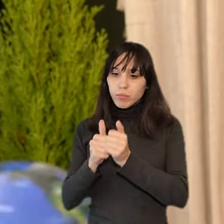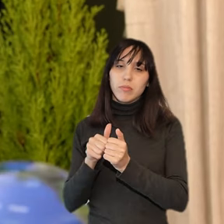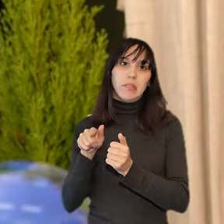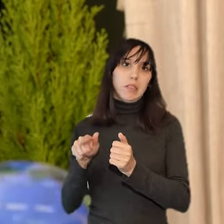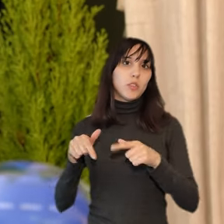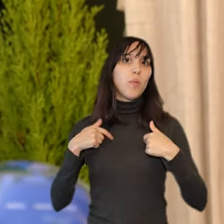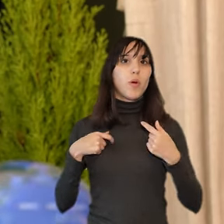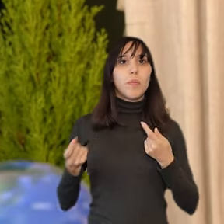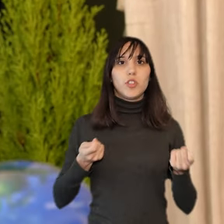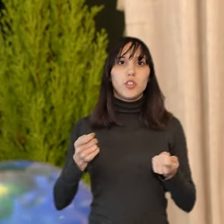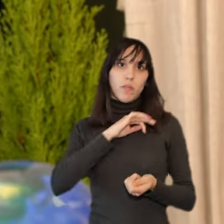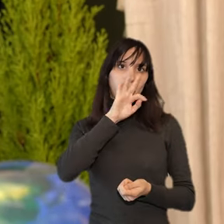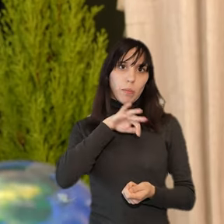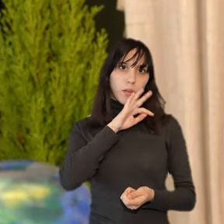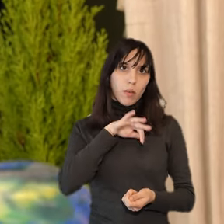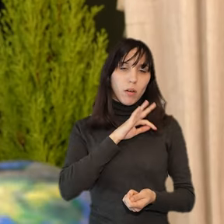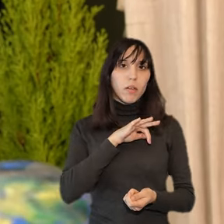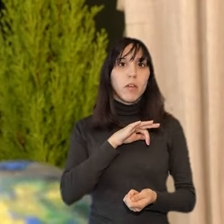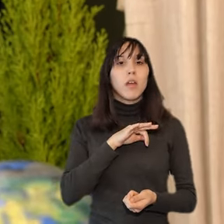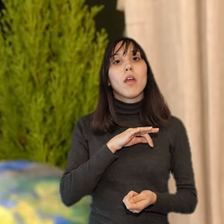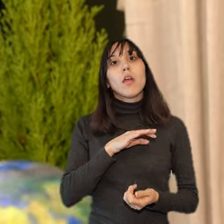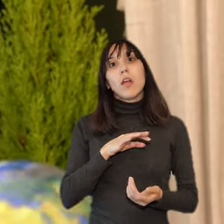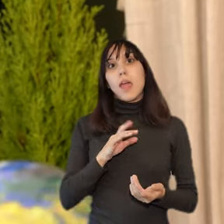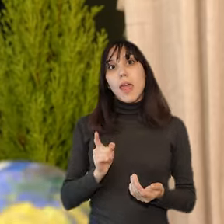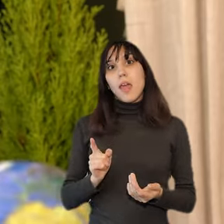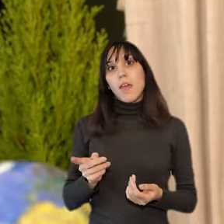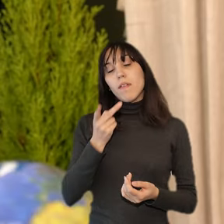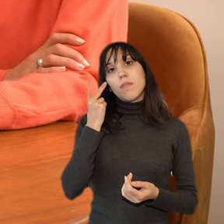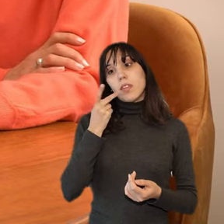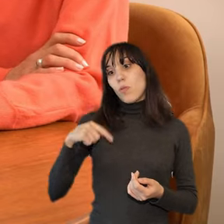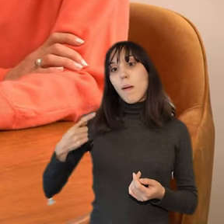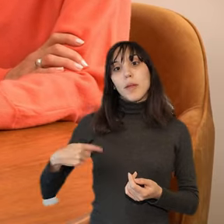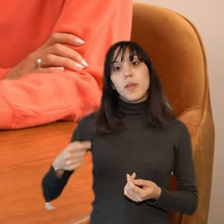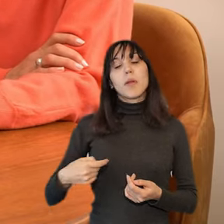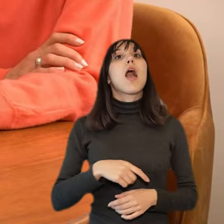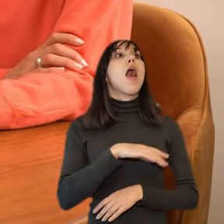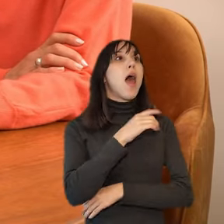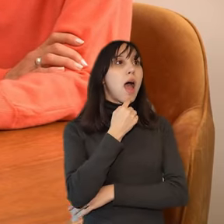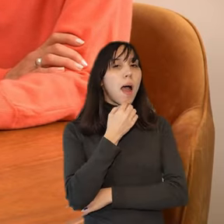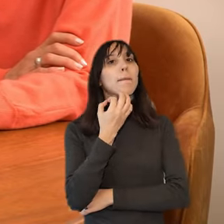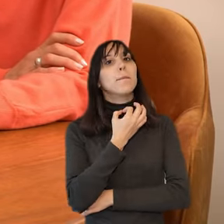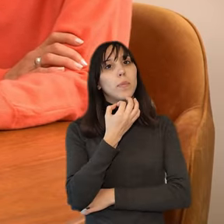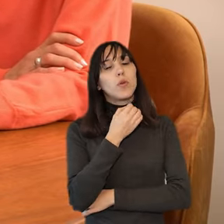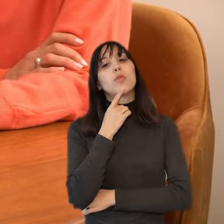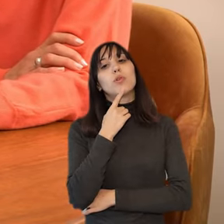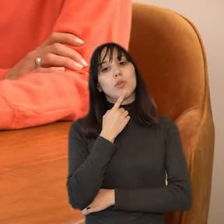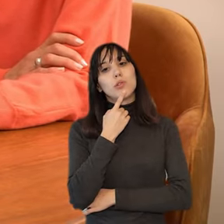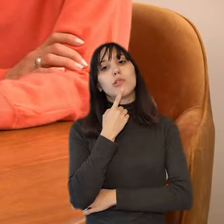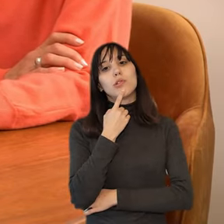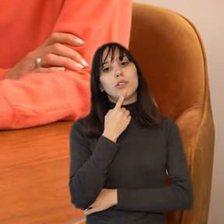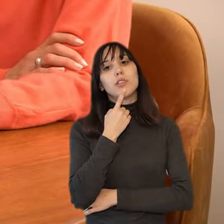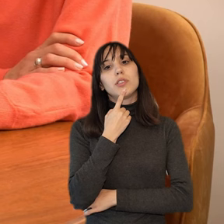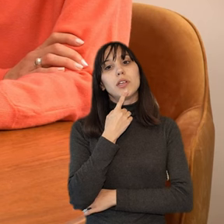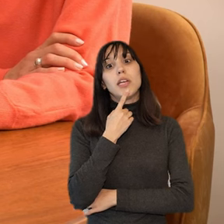essa essa logística familiar não é que acontece na vida do dia a dia por exemplo im pois a nível estatal Não foi isso que